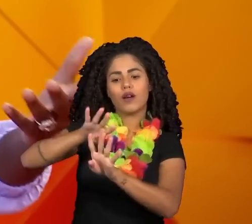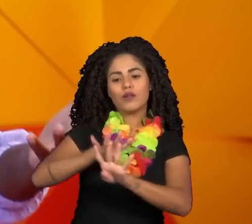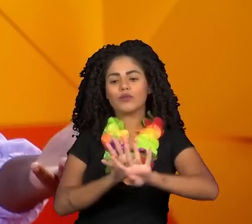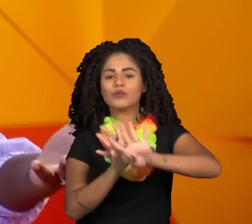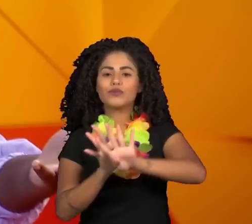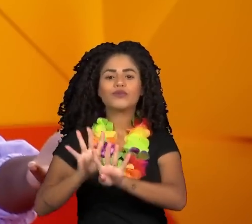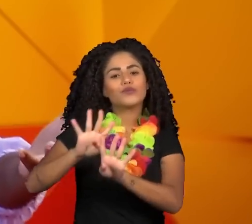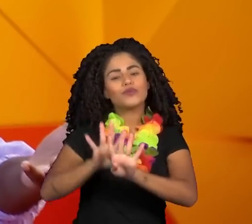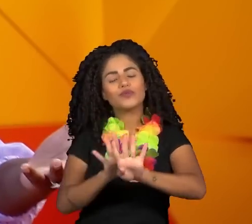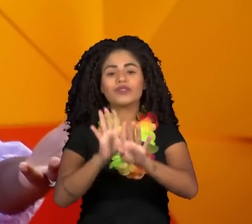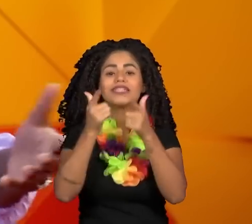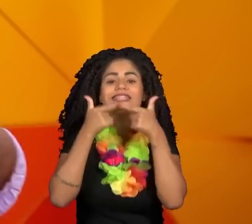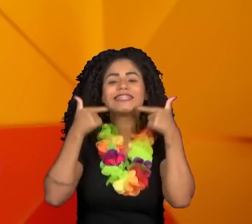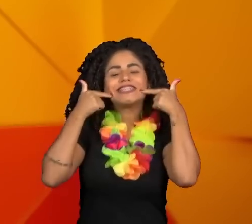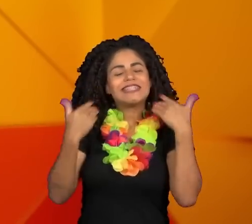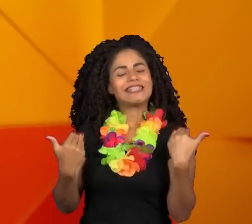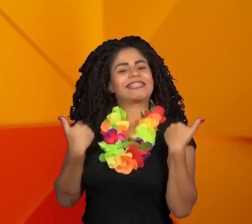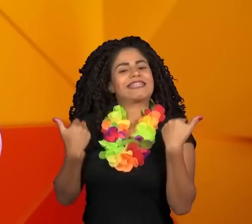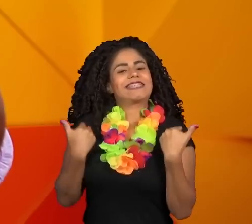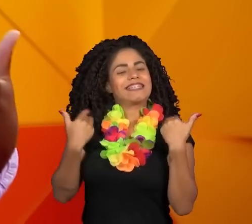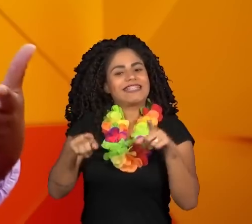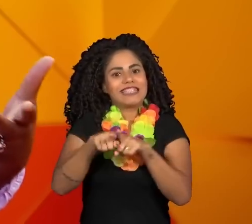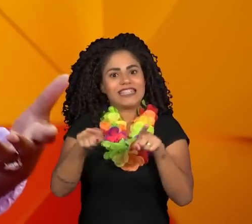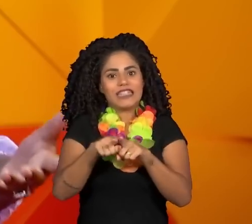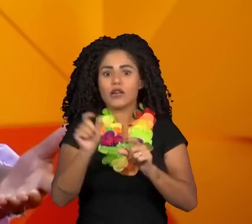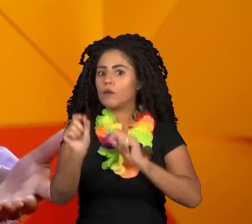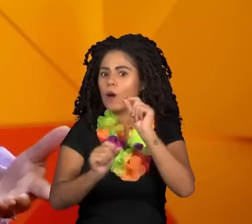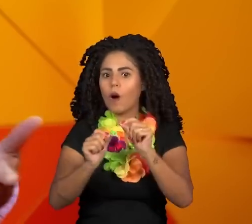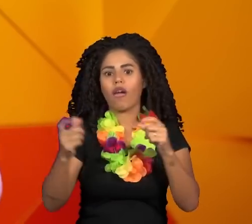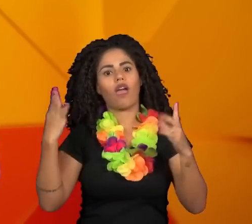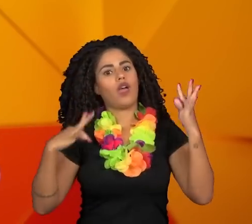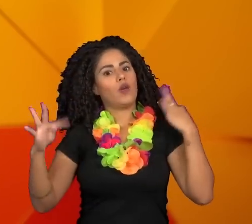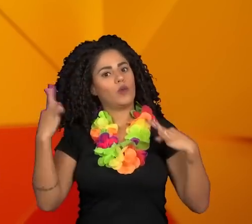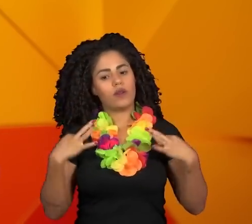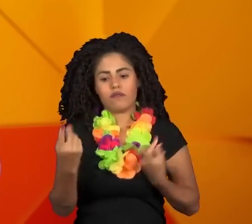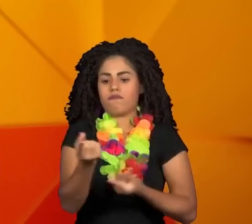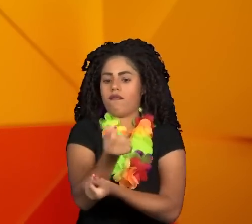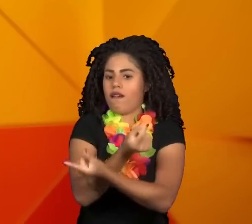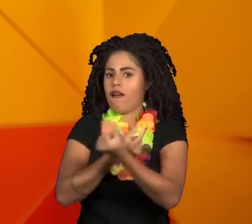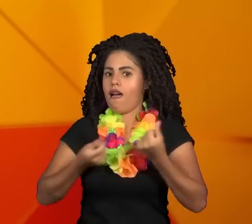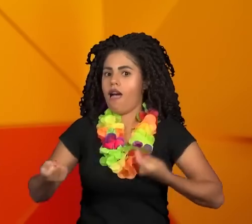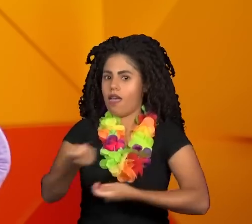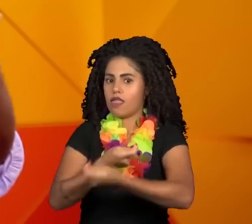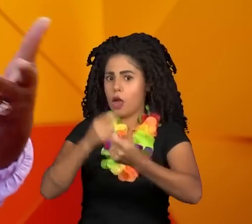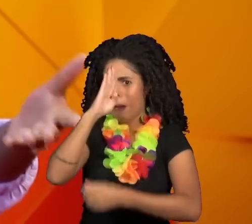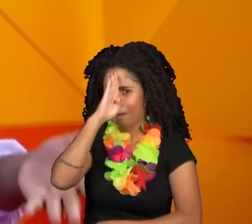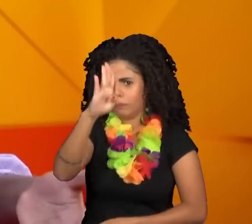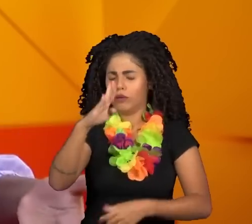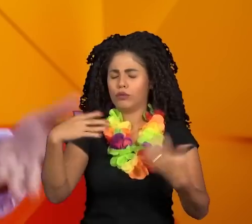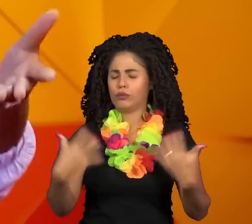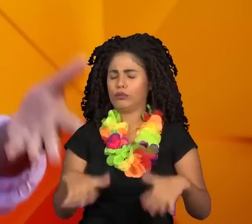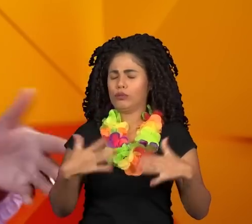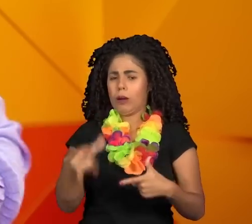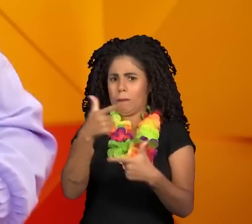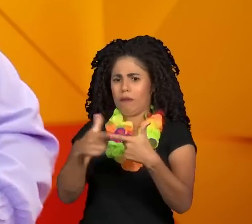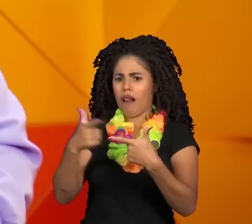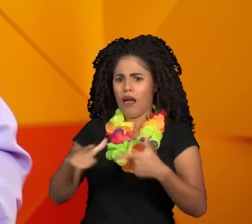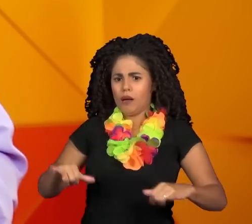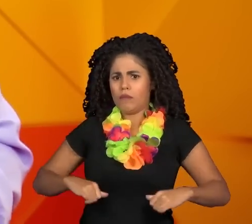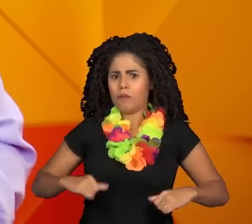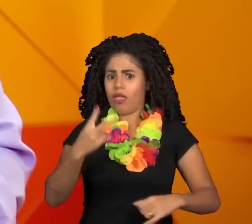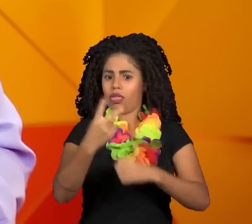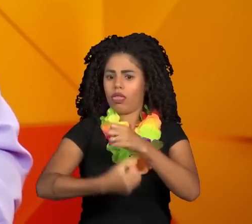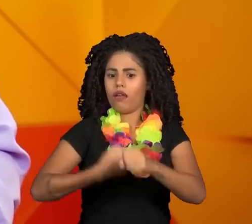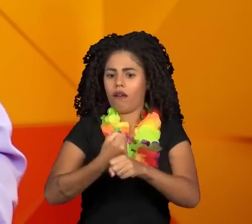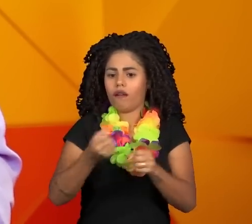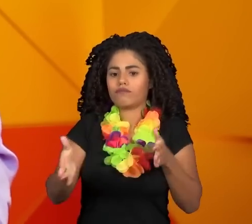só alegria para os foliões, mas também movimentando o turismo e a economia, setores que sofreram muito nesses 2 últimos